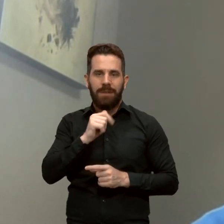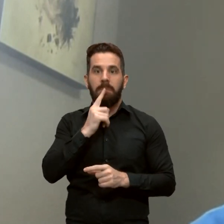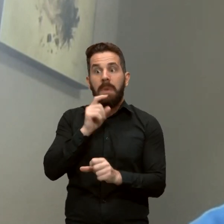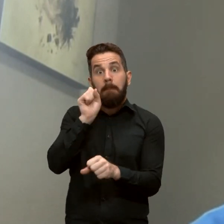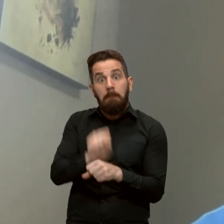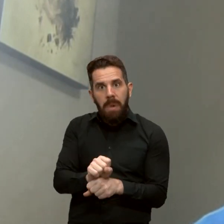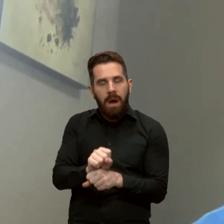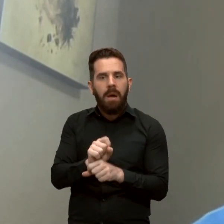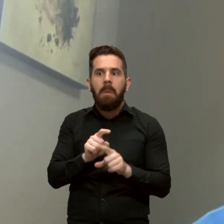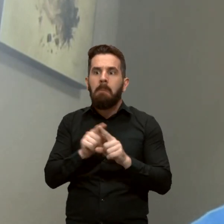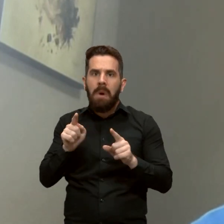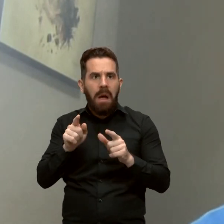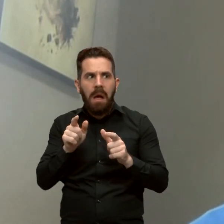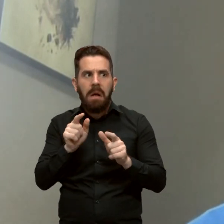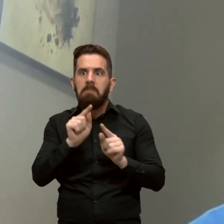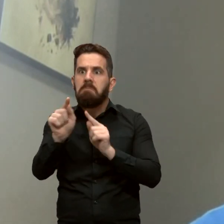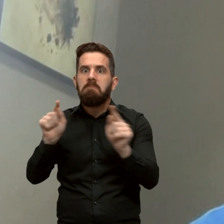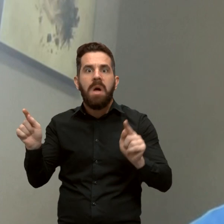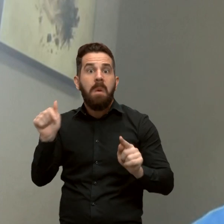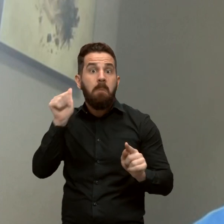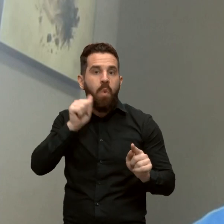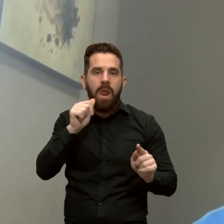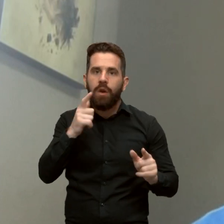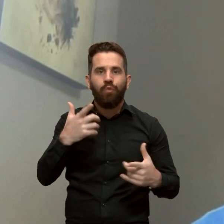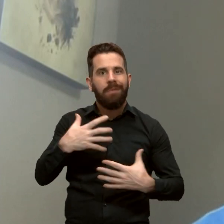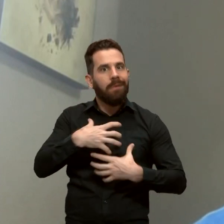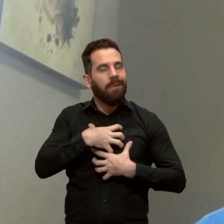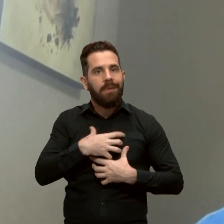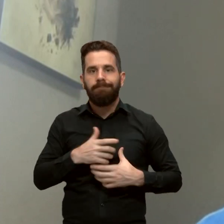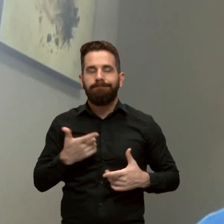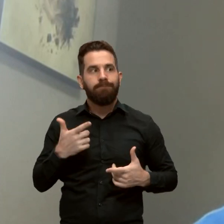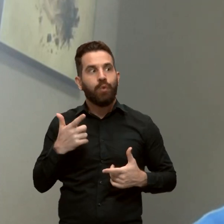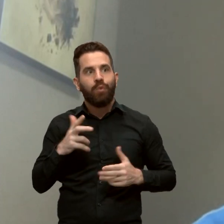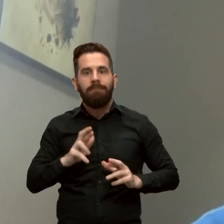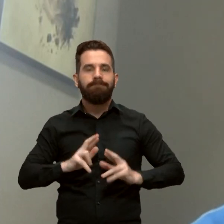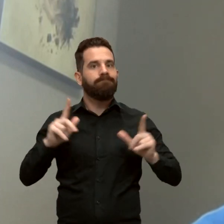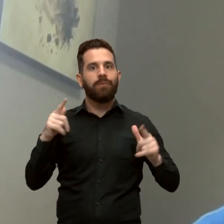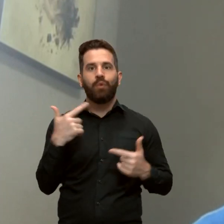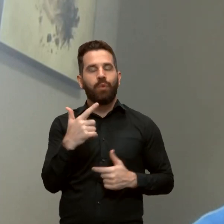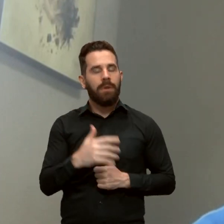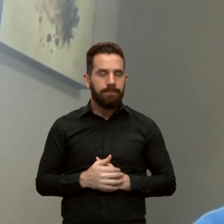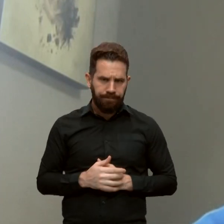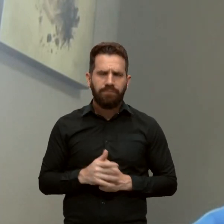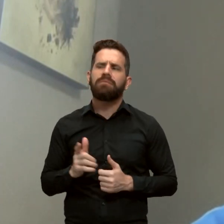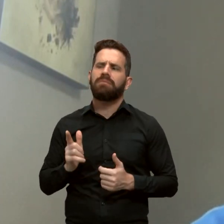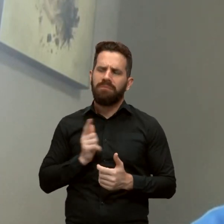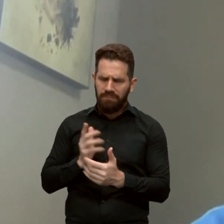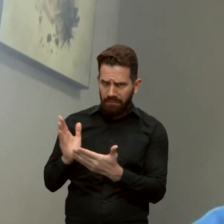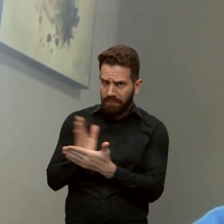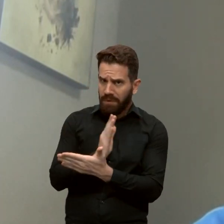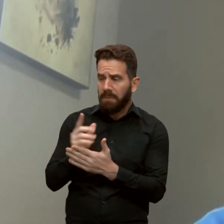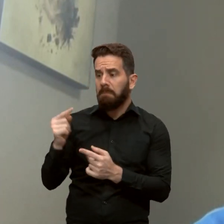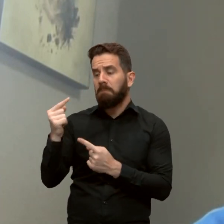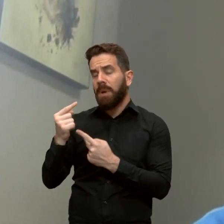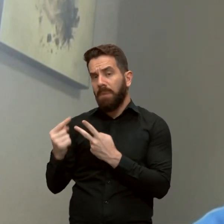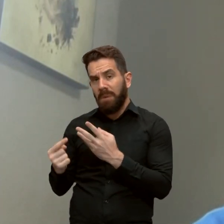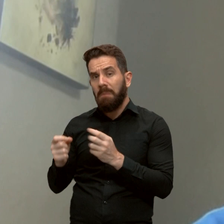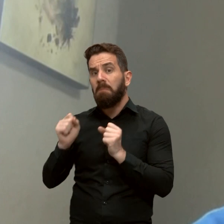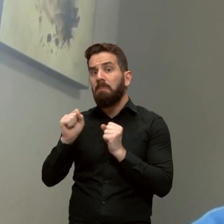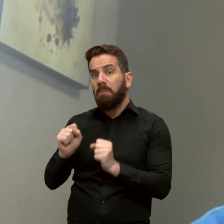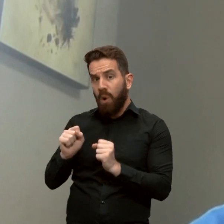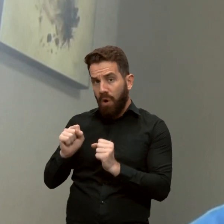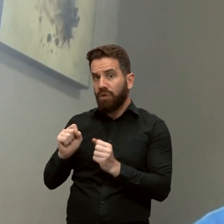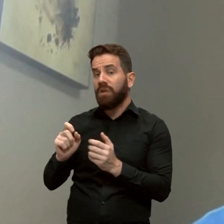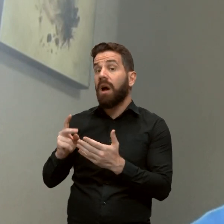sintomas precoces. Tá certo. Mas mesmo assim, existem sintomas tardios, existem riscos tardios que